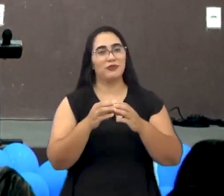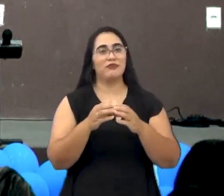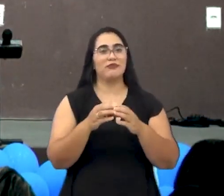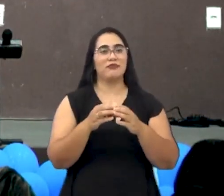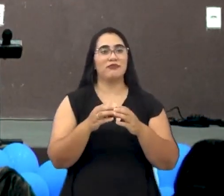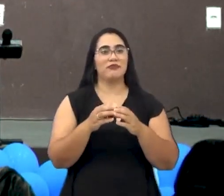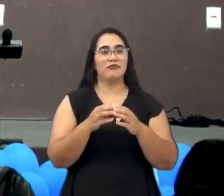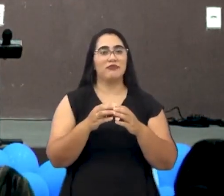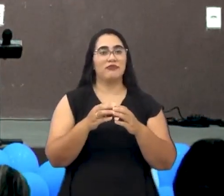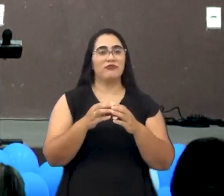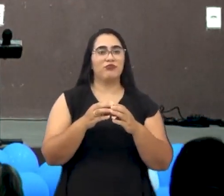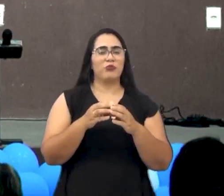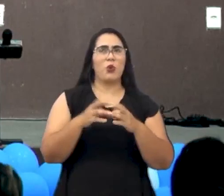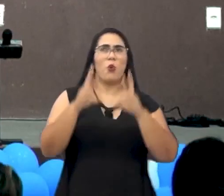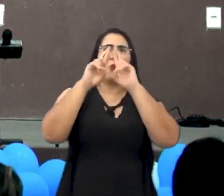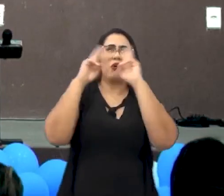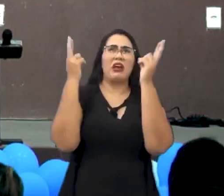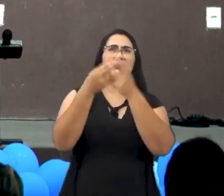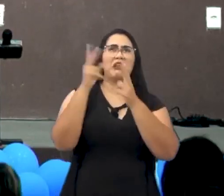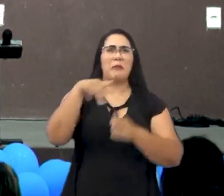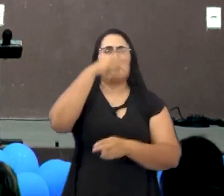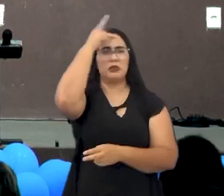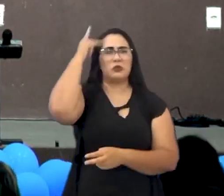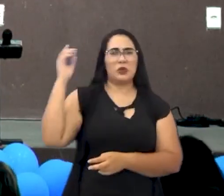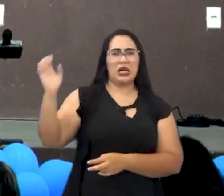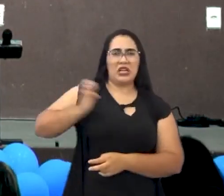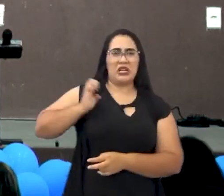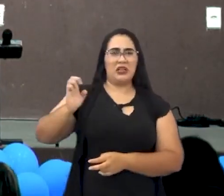Não é para quem é rico, não. Para quem é miserável.